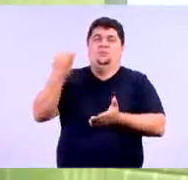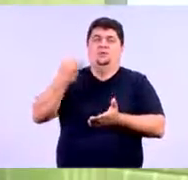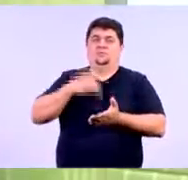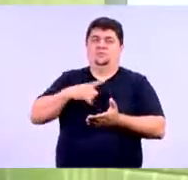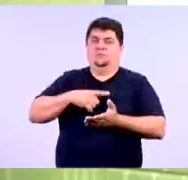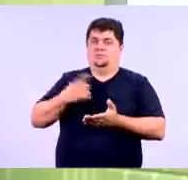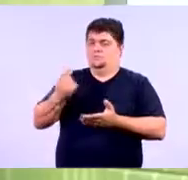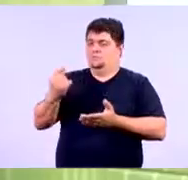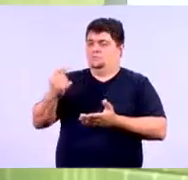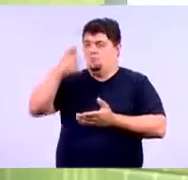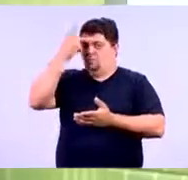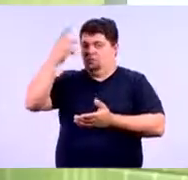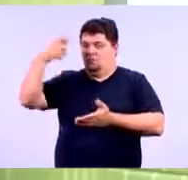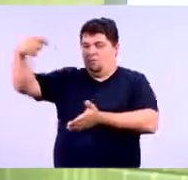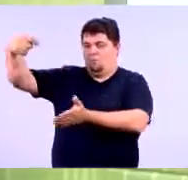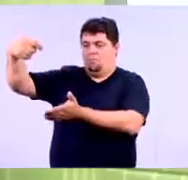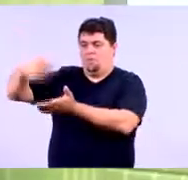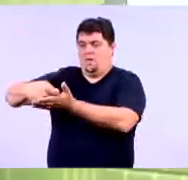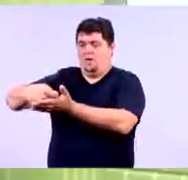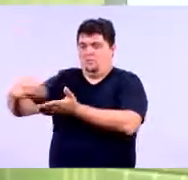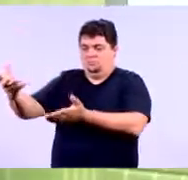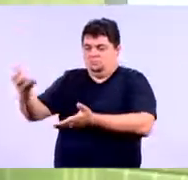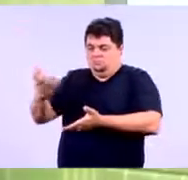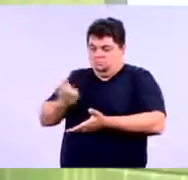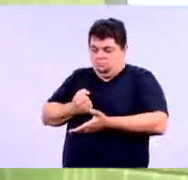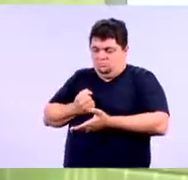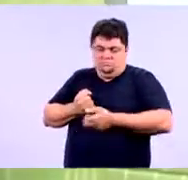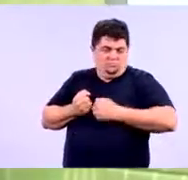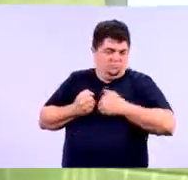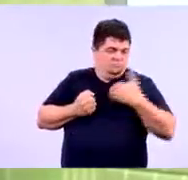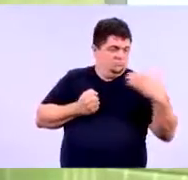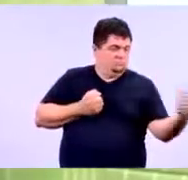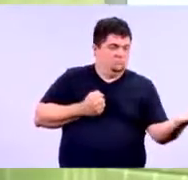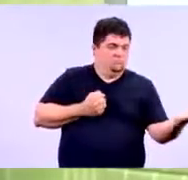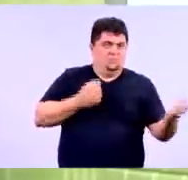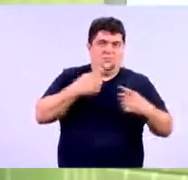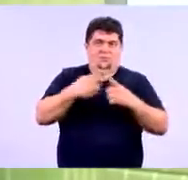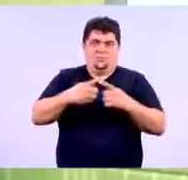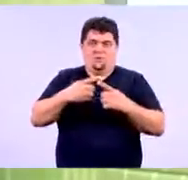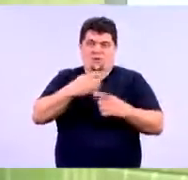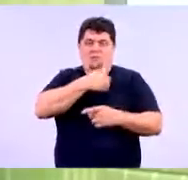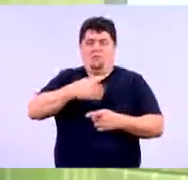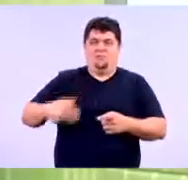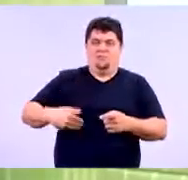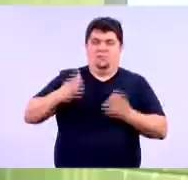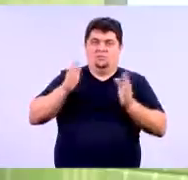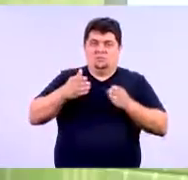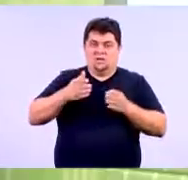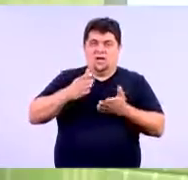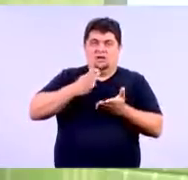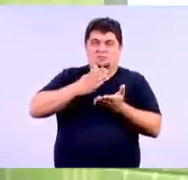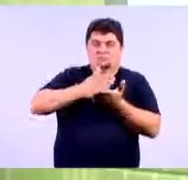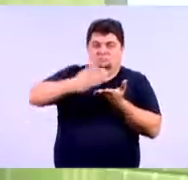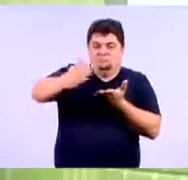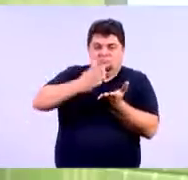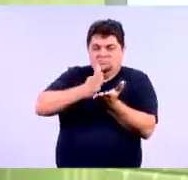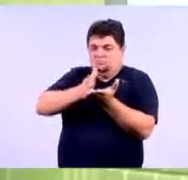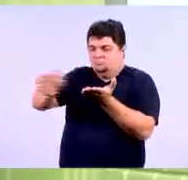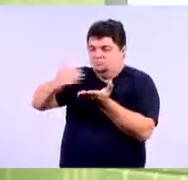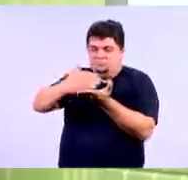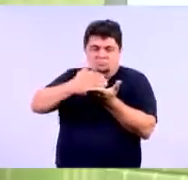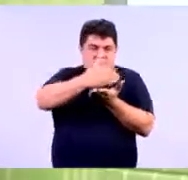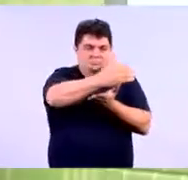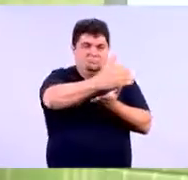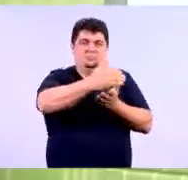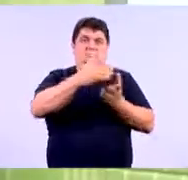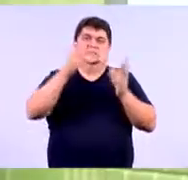assim, com a arrecadação, a máquina pública consegue dividir e constituir e construir